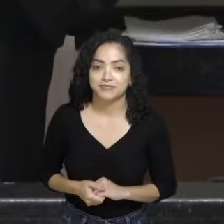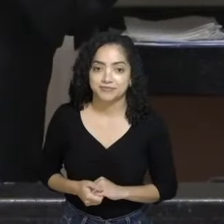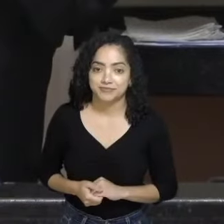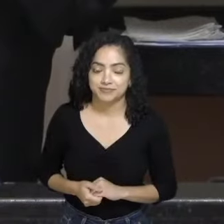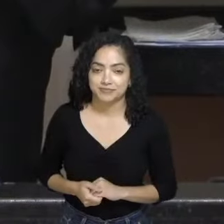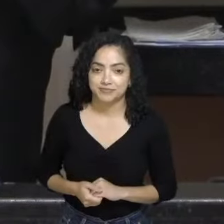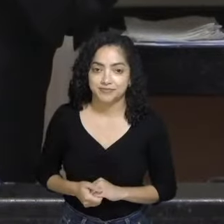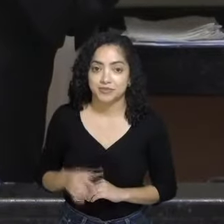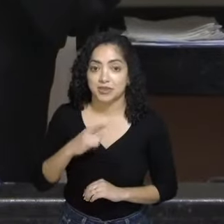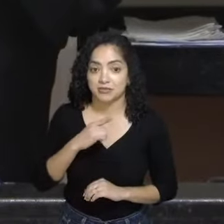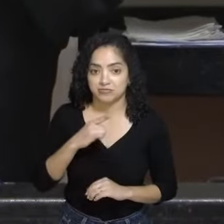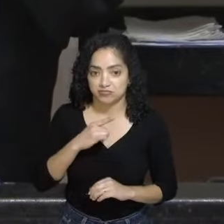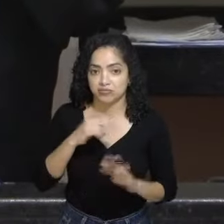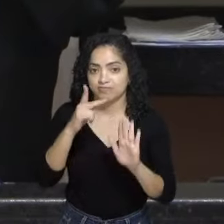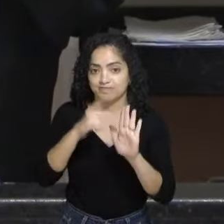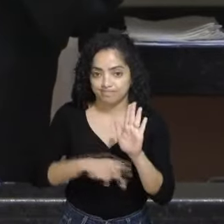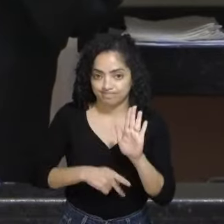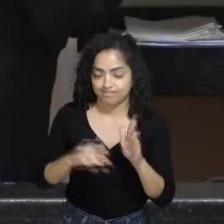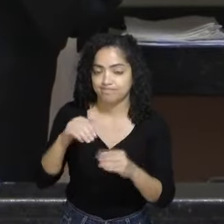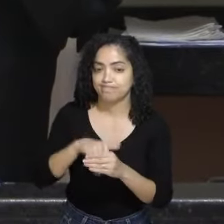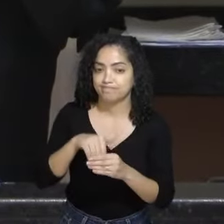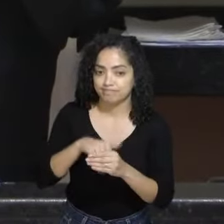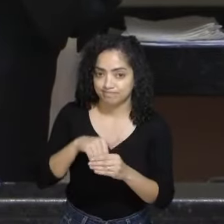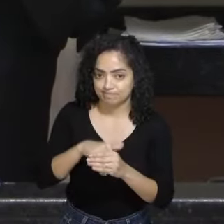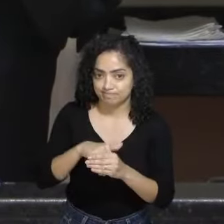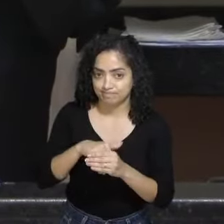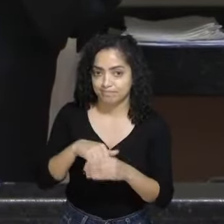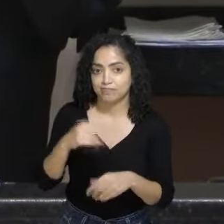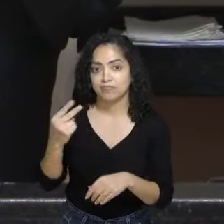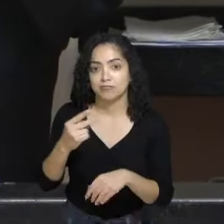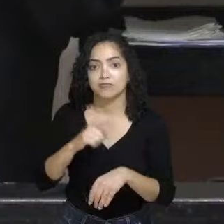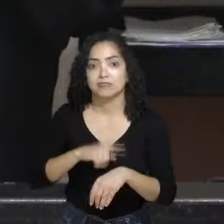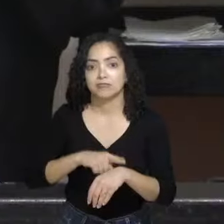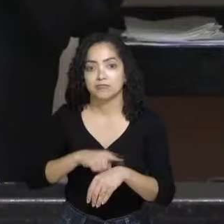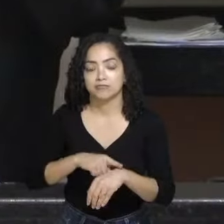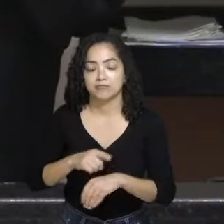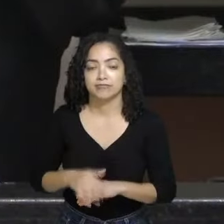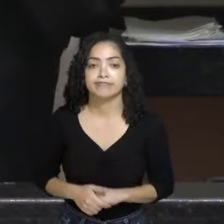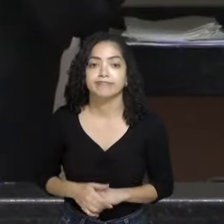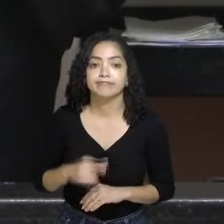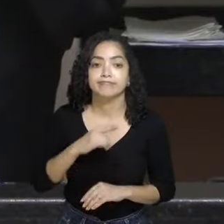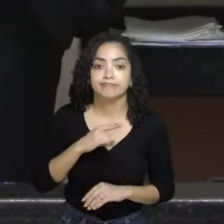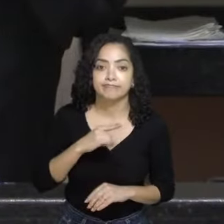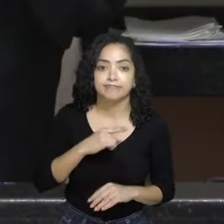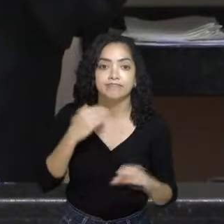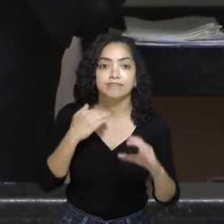Nós temos vários projetos para votação em segundo turno. Nós temos o encaminhamento